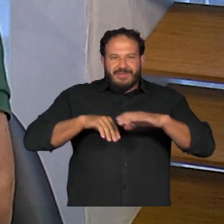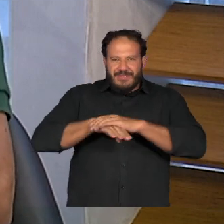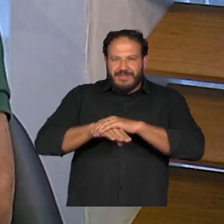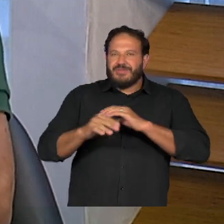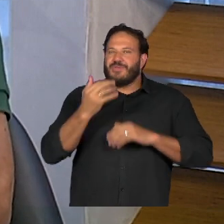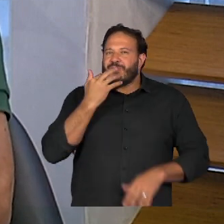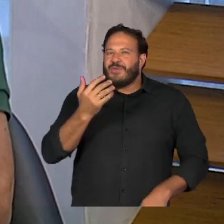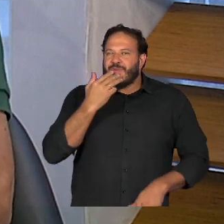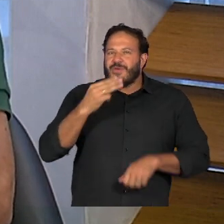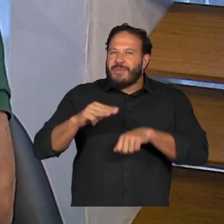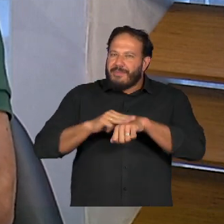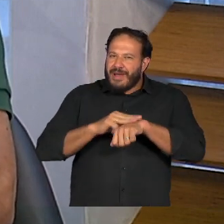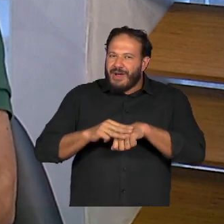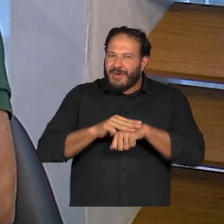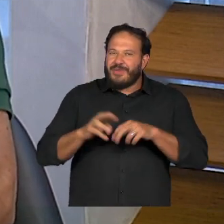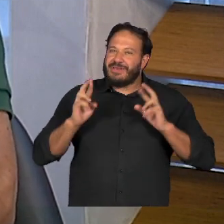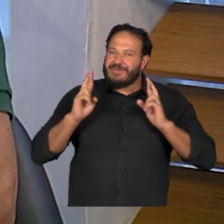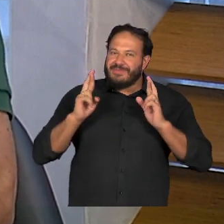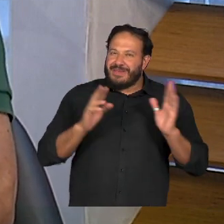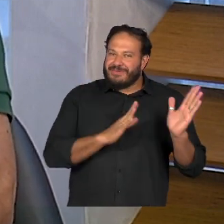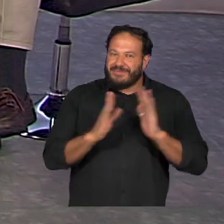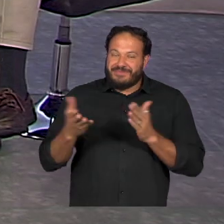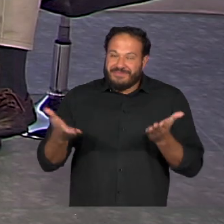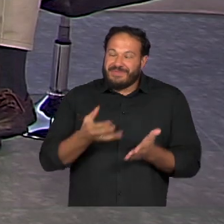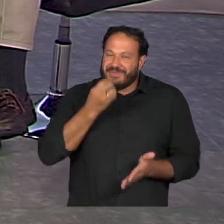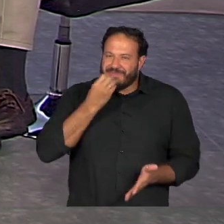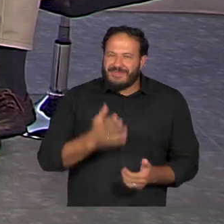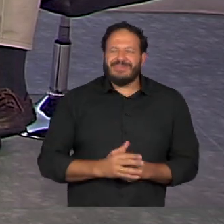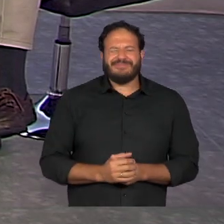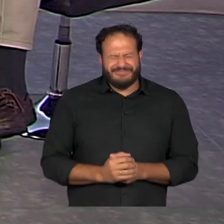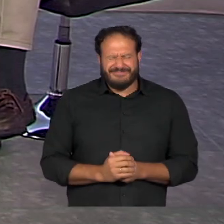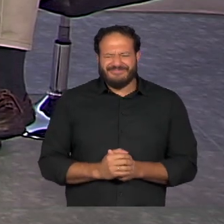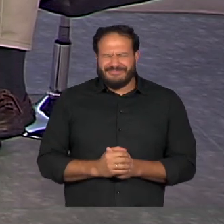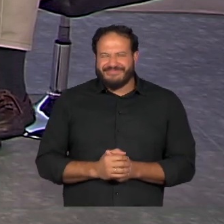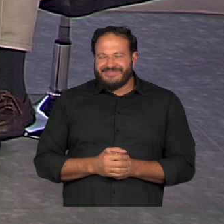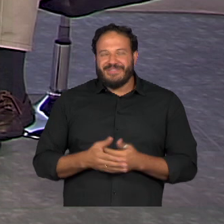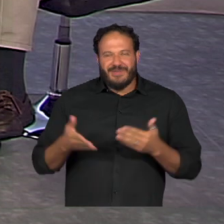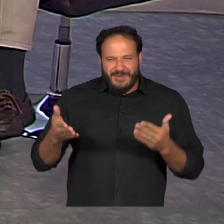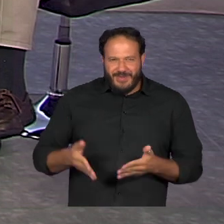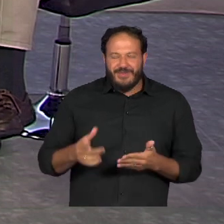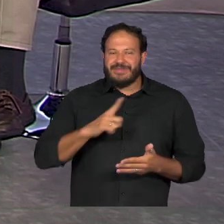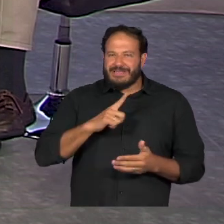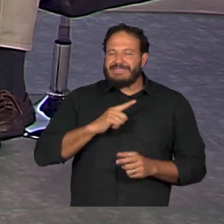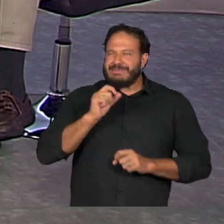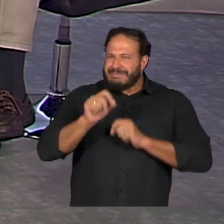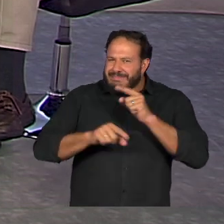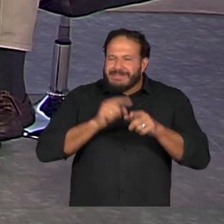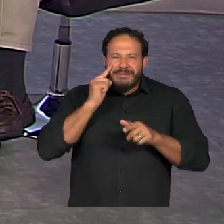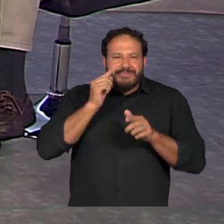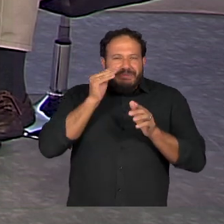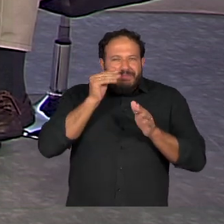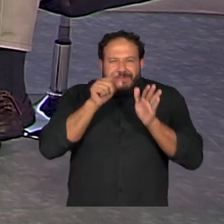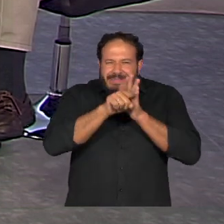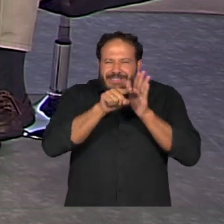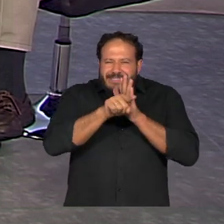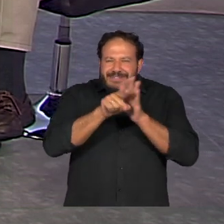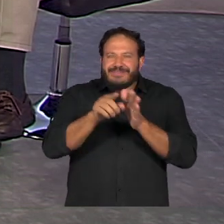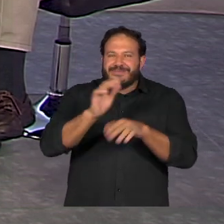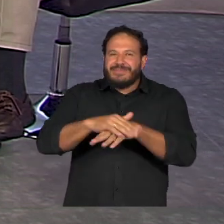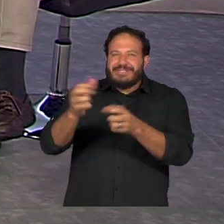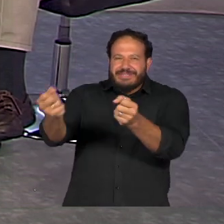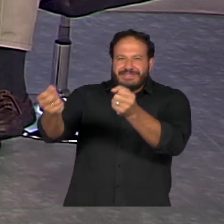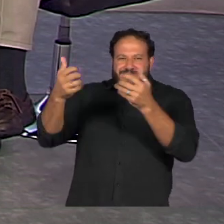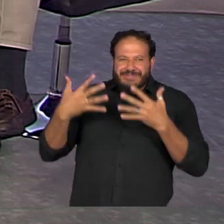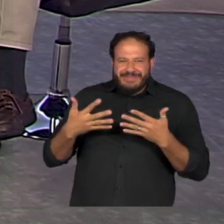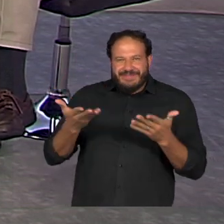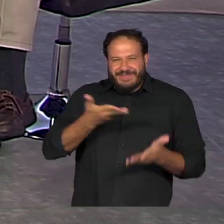espero que corra tudo bem no nosso programa de hoje Vai correr temos muito a perguntar e você tem muito a nos dizer